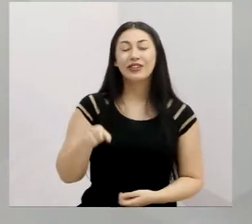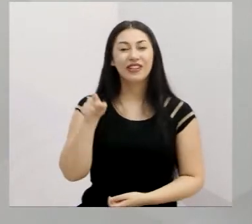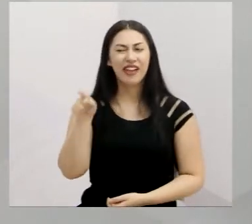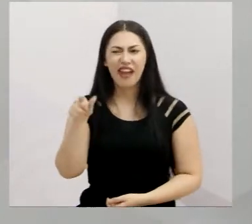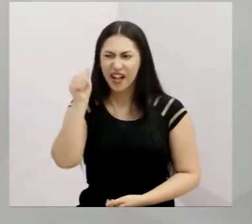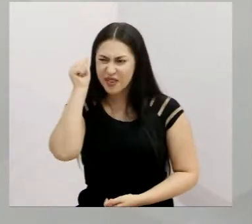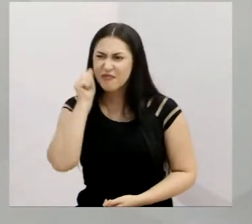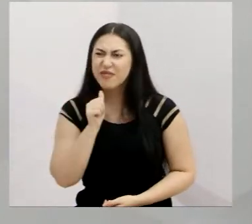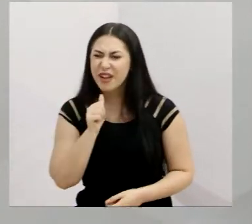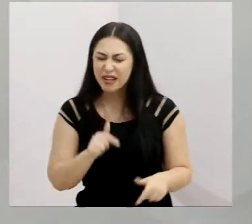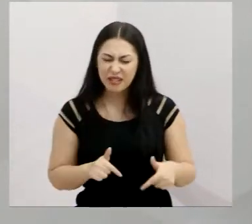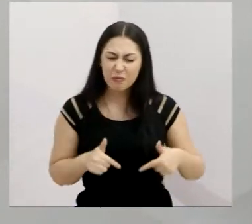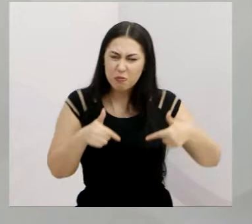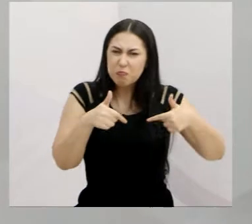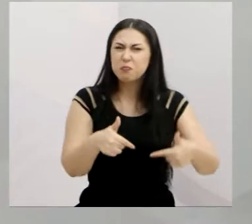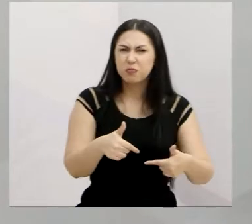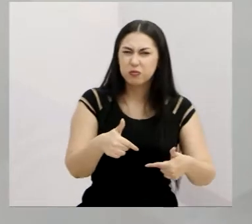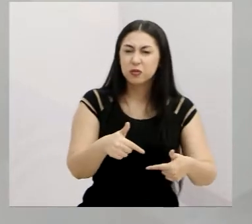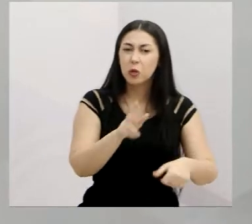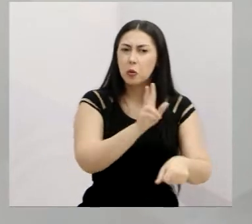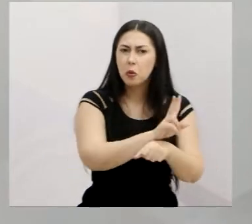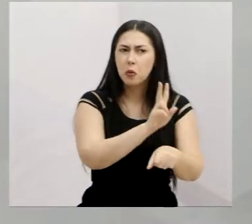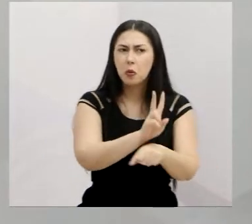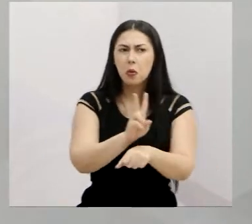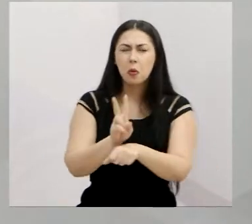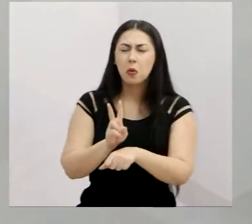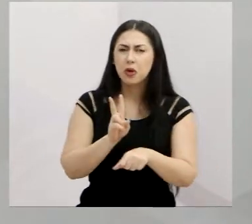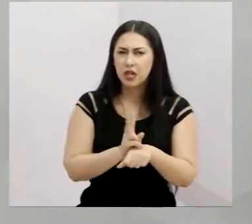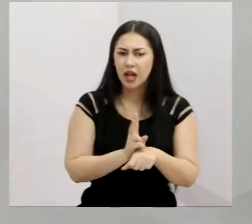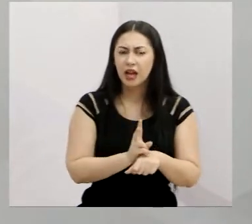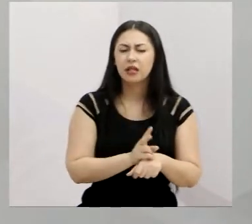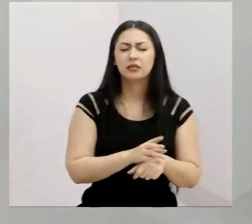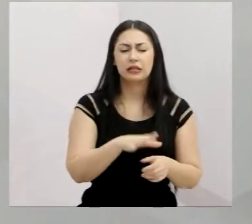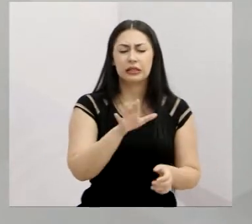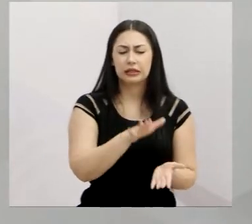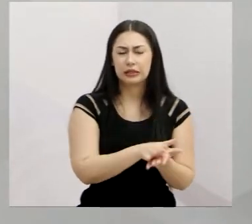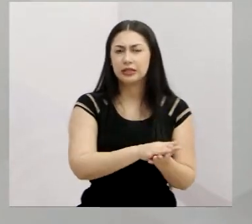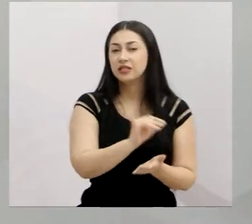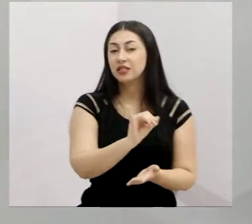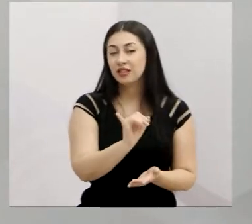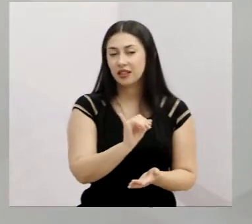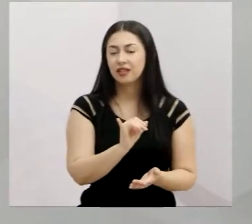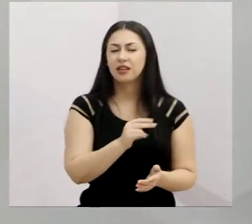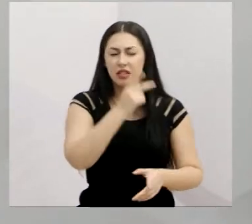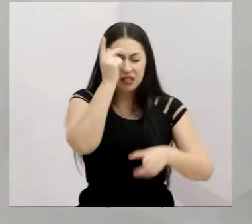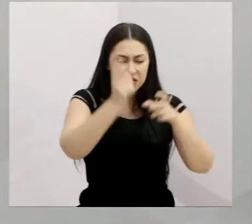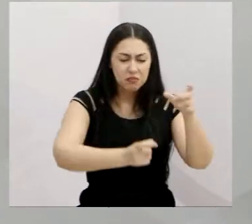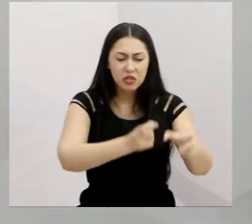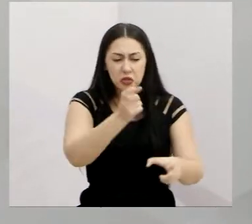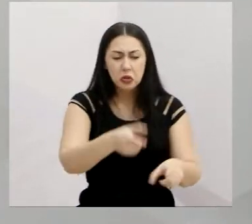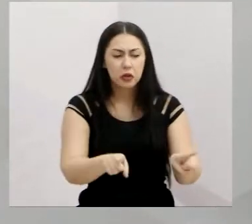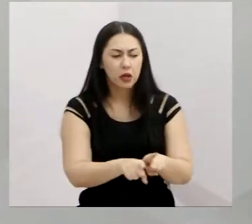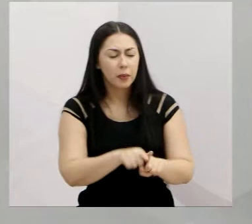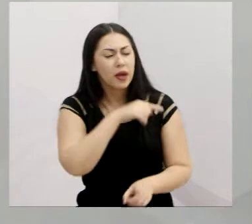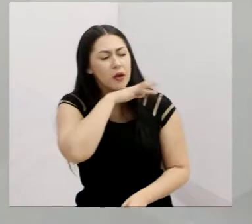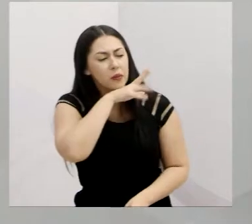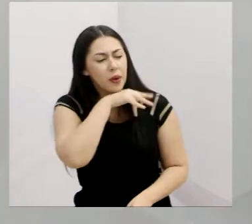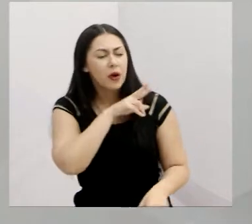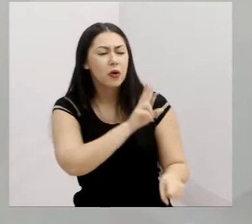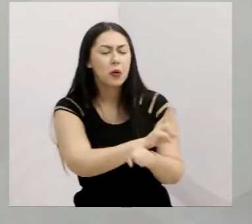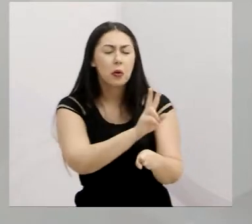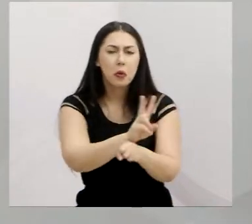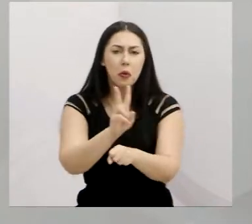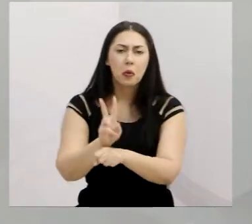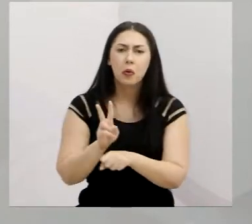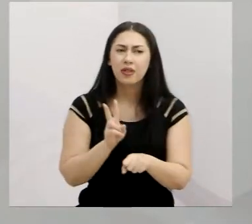uma mulher se dedica tanto as causas dos munícipes e da causa animal protegendo os né é da